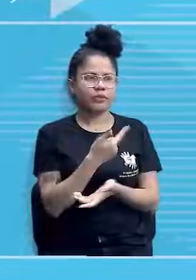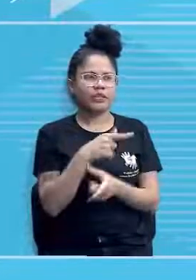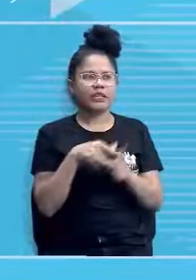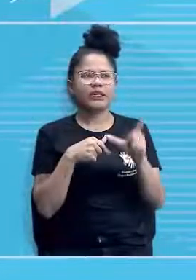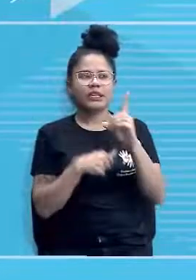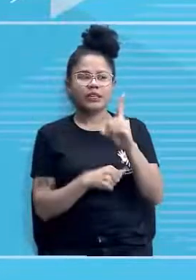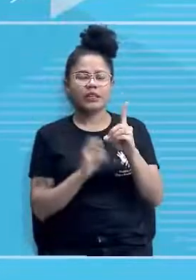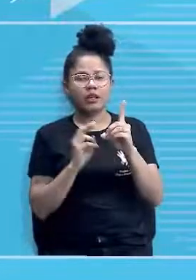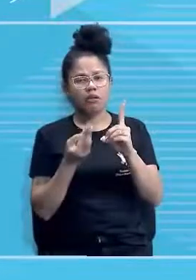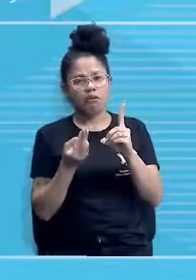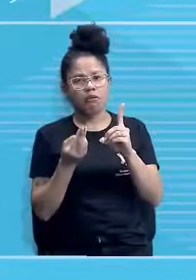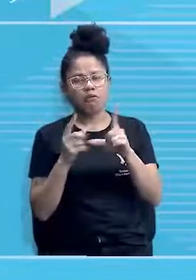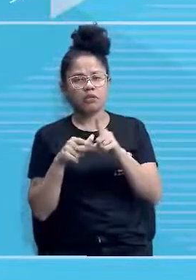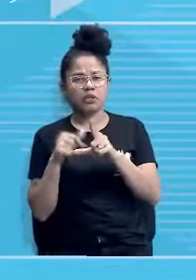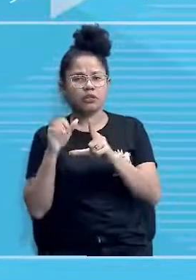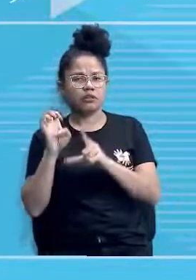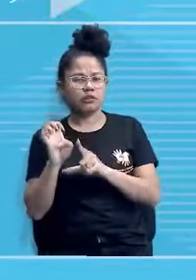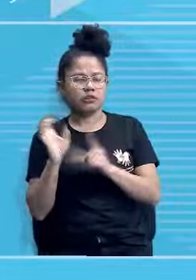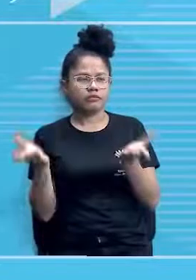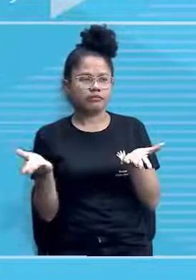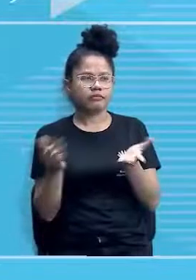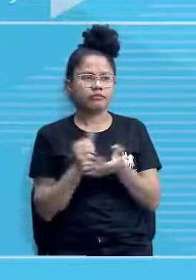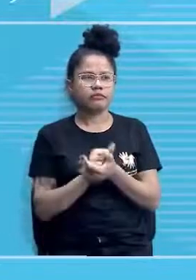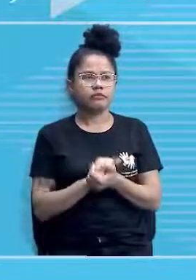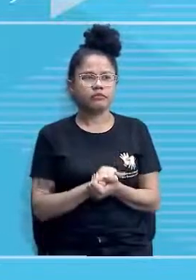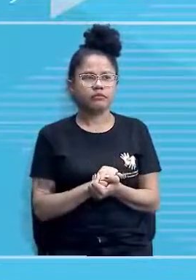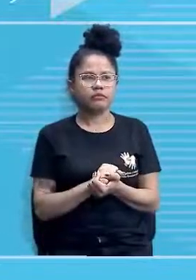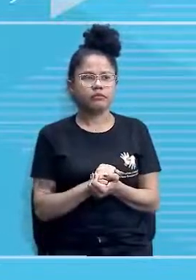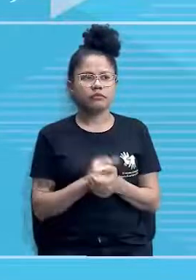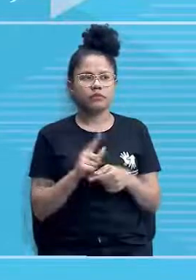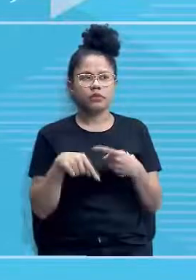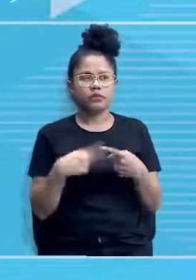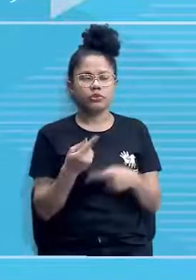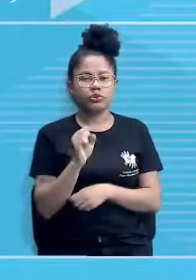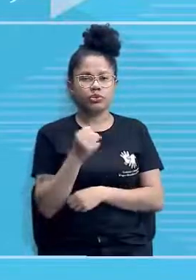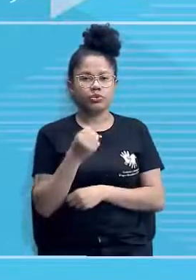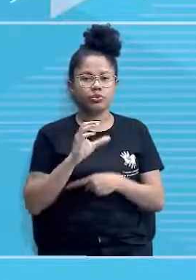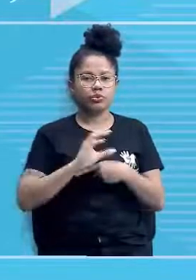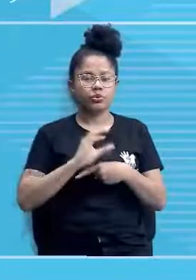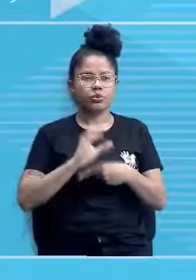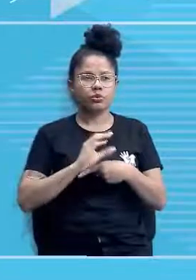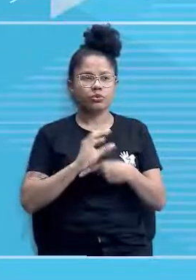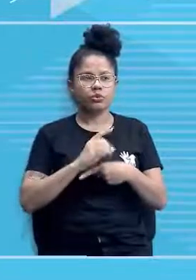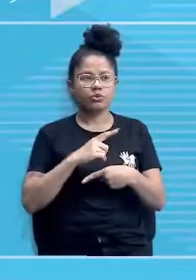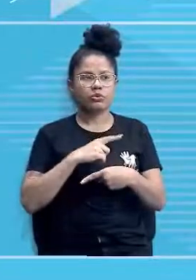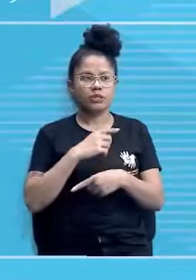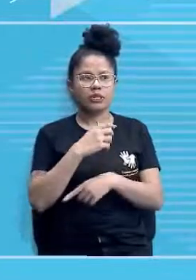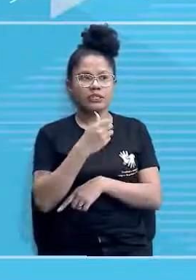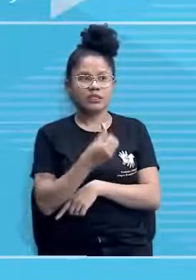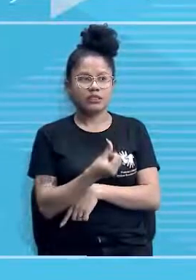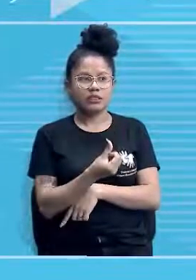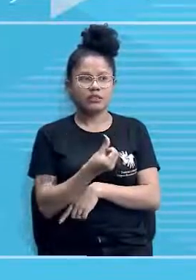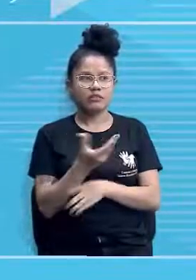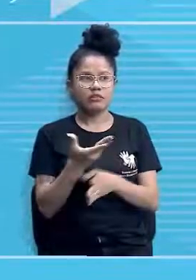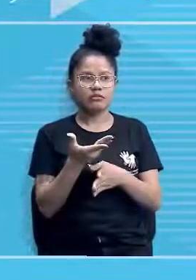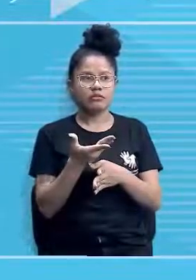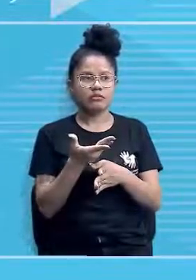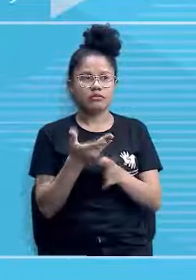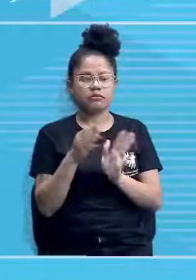entre a letra de letra e aí depois depois de 18 carbonos em seis então ficou 42